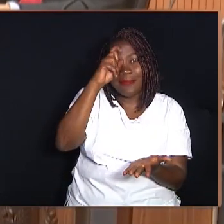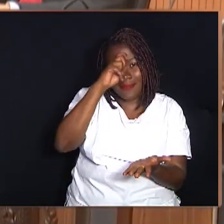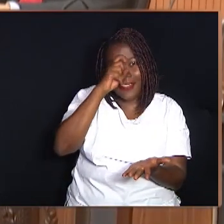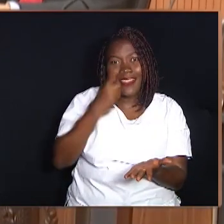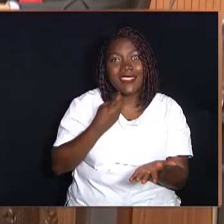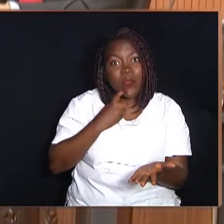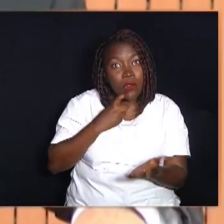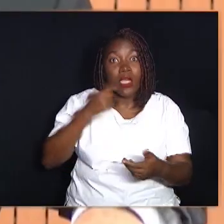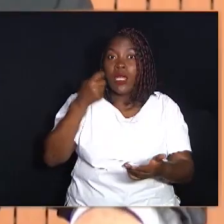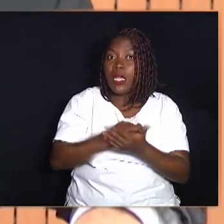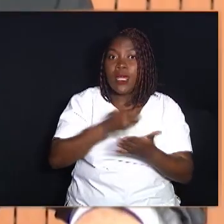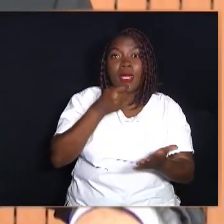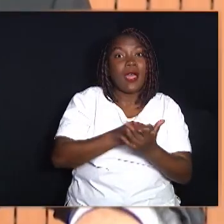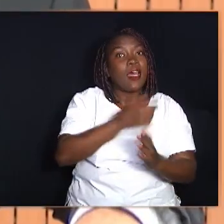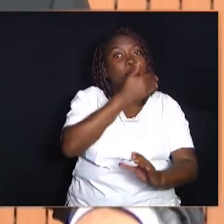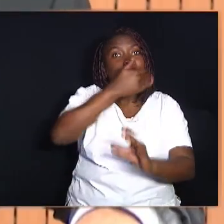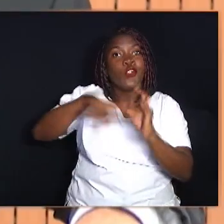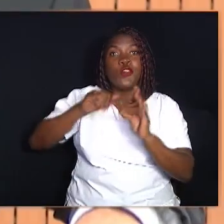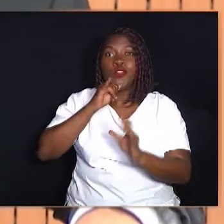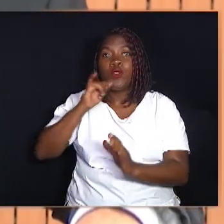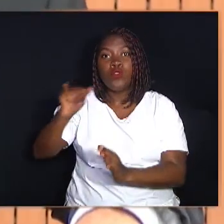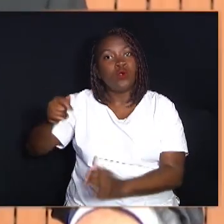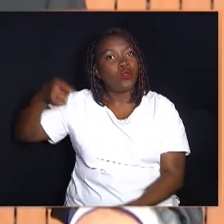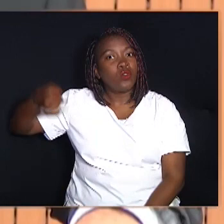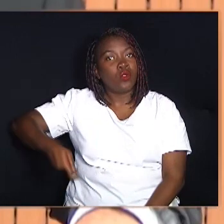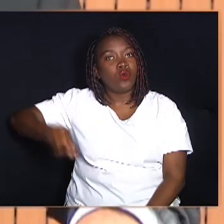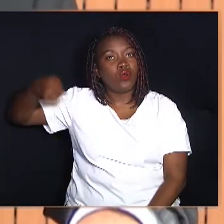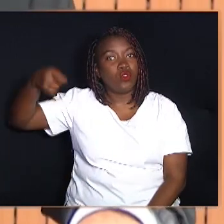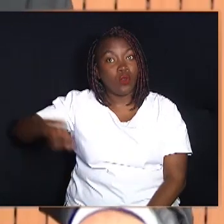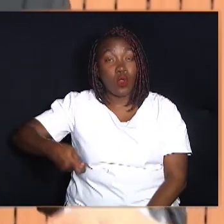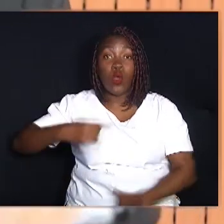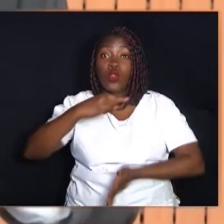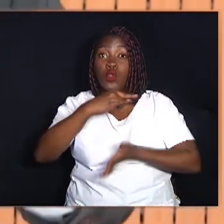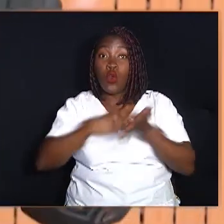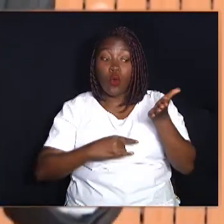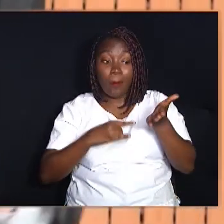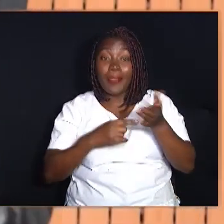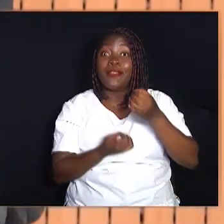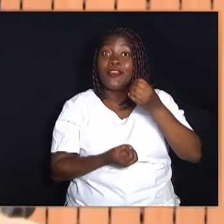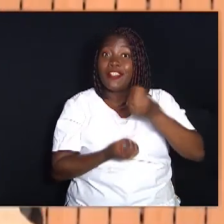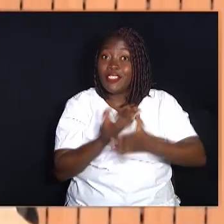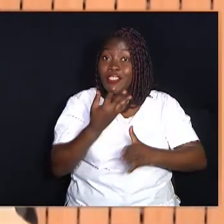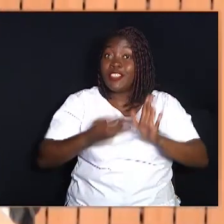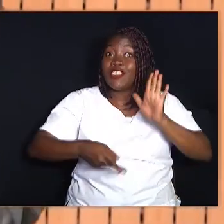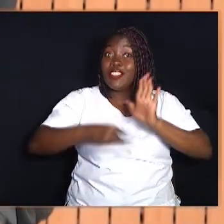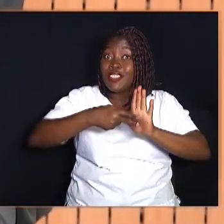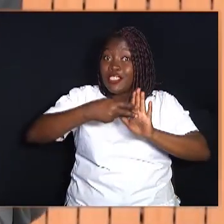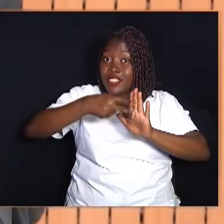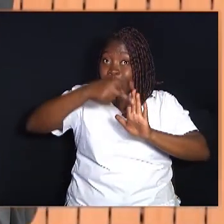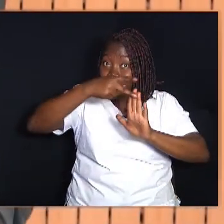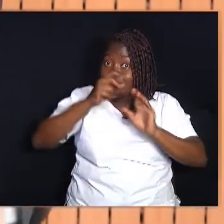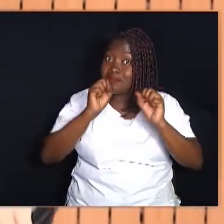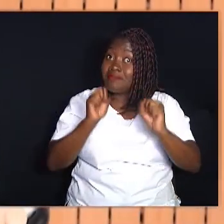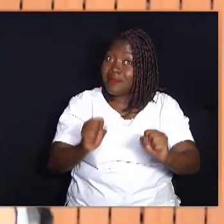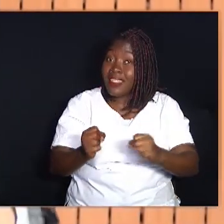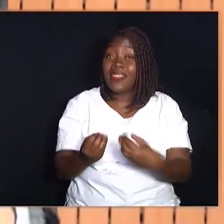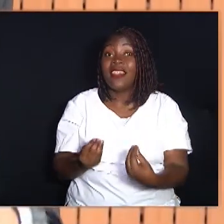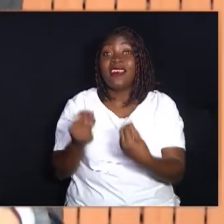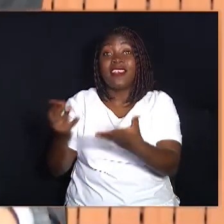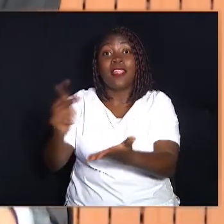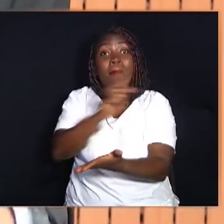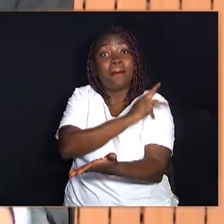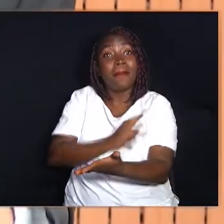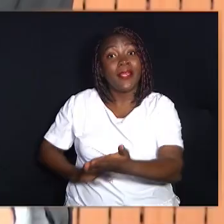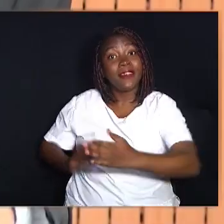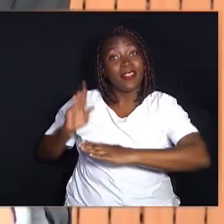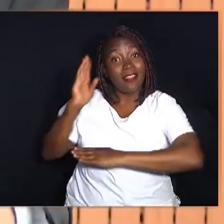sejam notificados compulsoriamente. O documento deve gerar um projeto de lei e foi entregue ao presidente da Câmara,